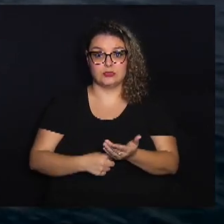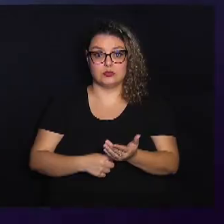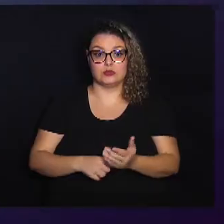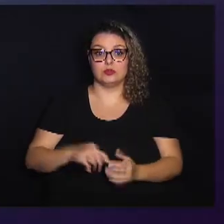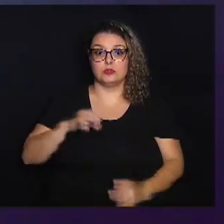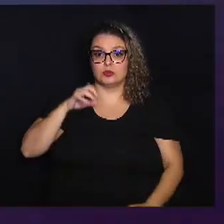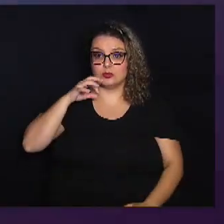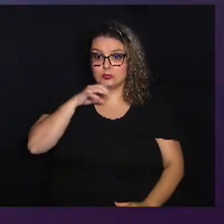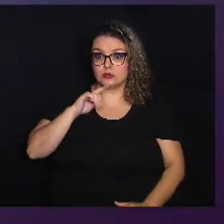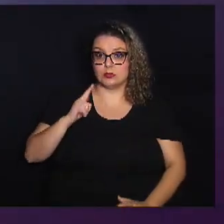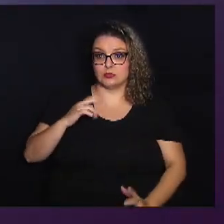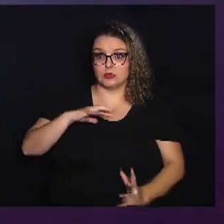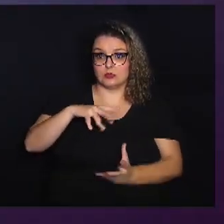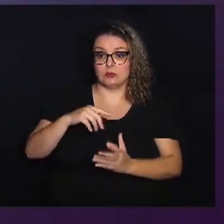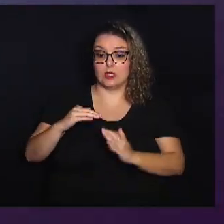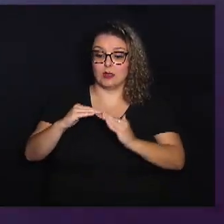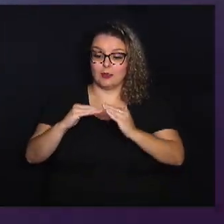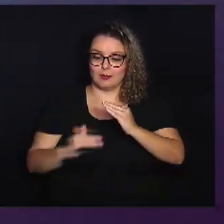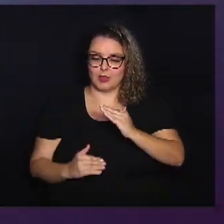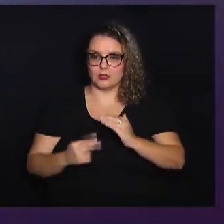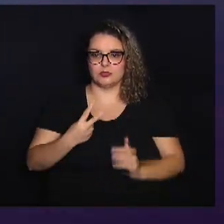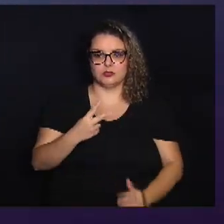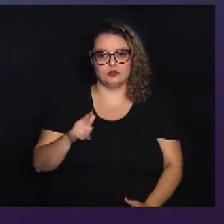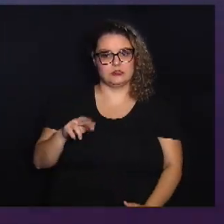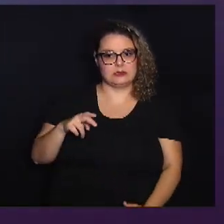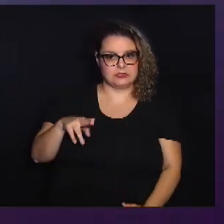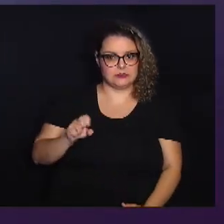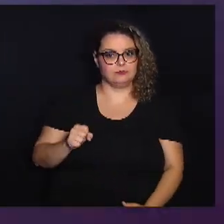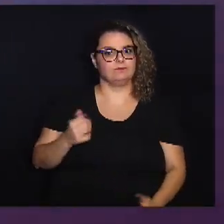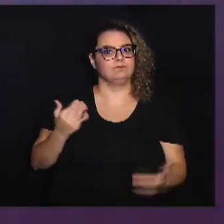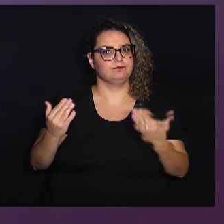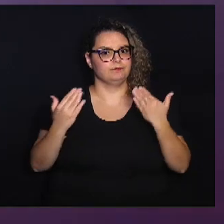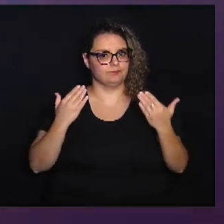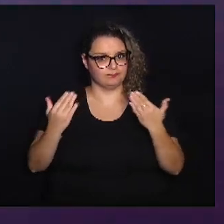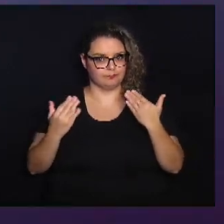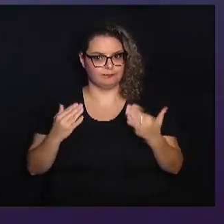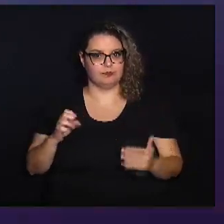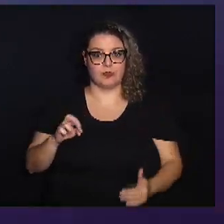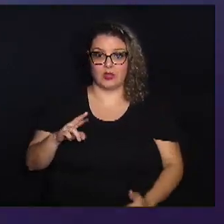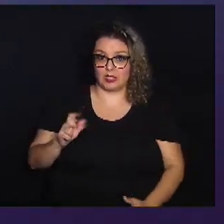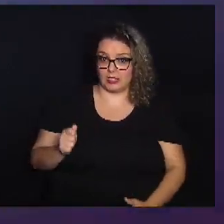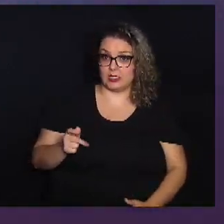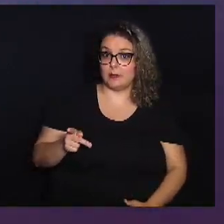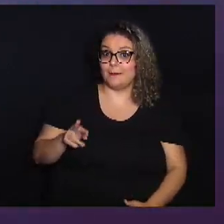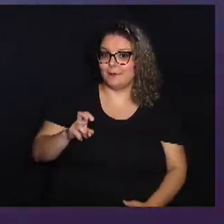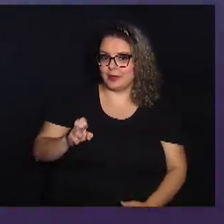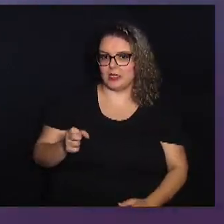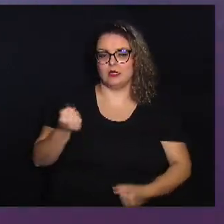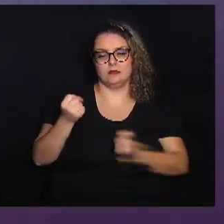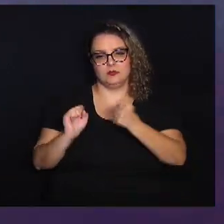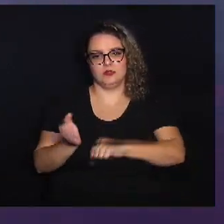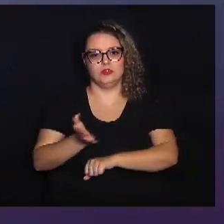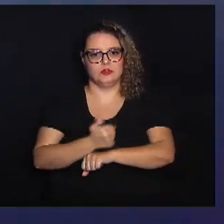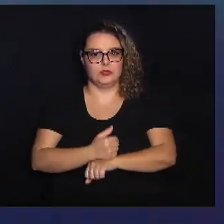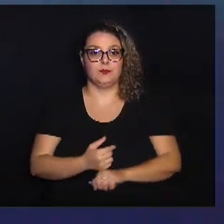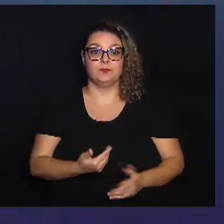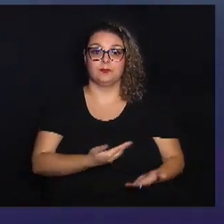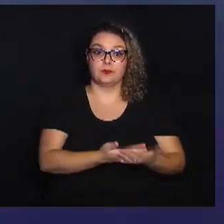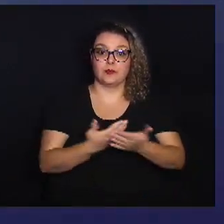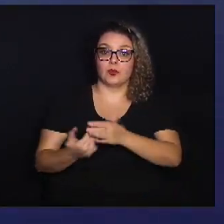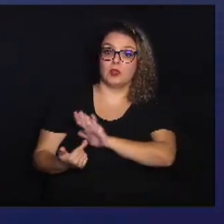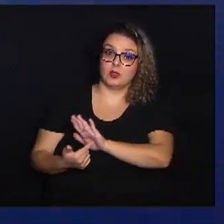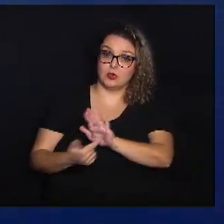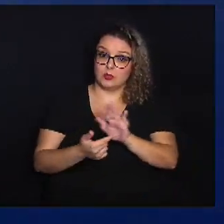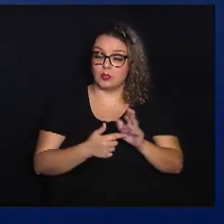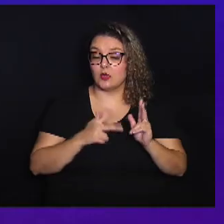global abaixo dos 2 graus Celsius, comparados à era pré-industrial. O estudo também mostrou que,